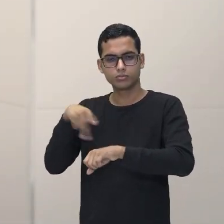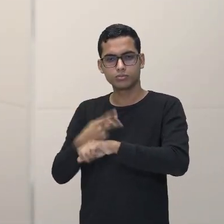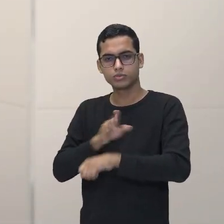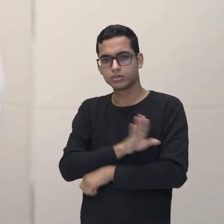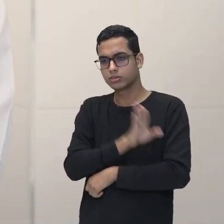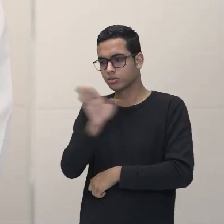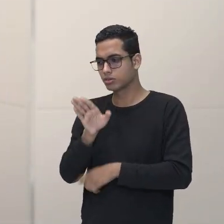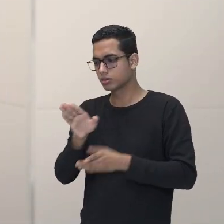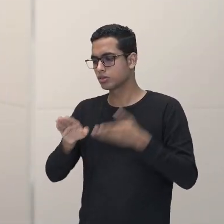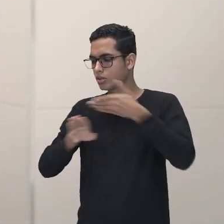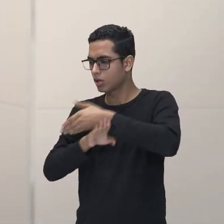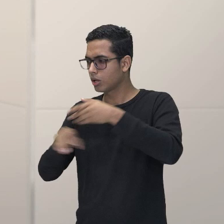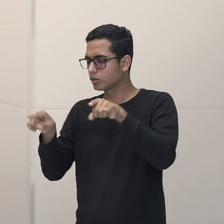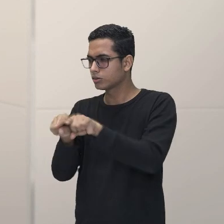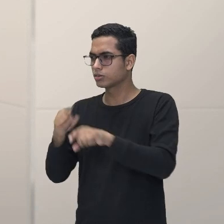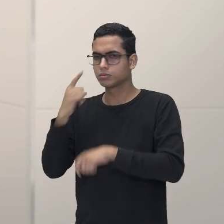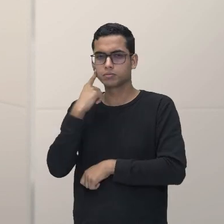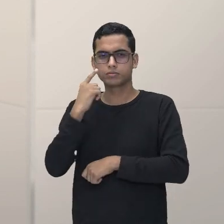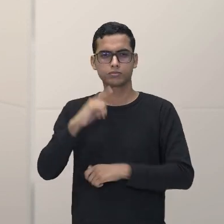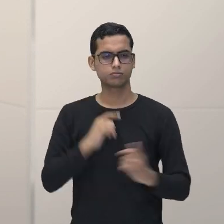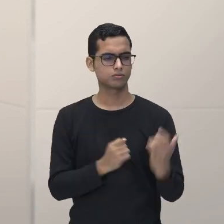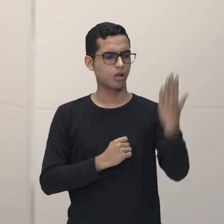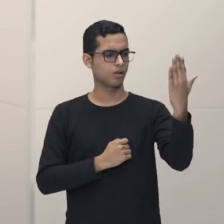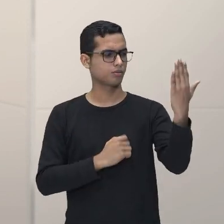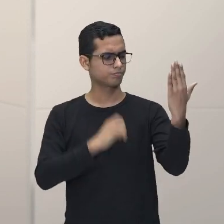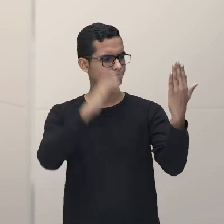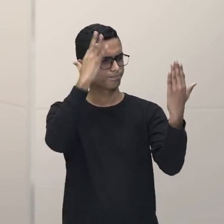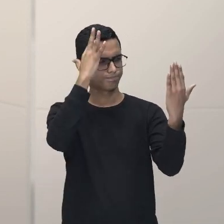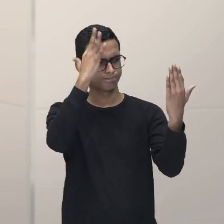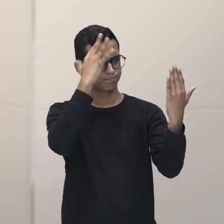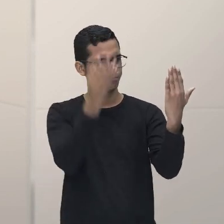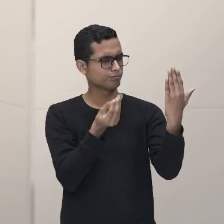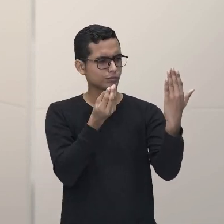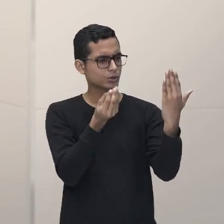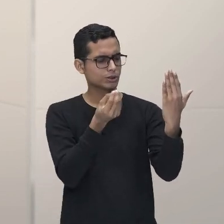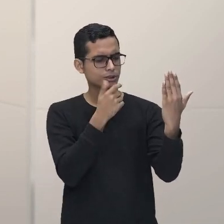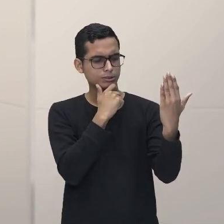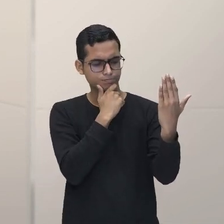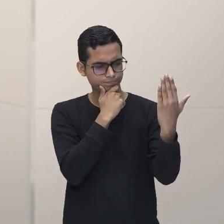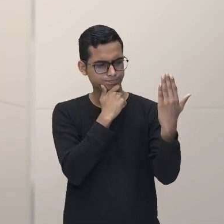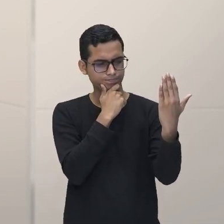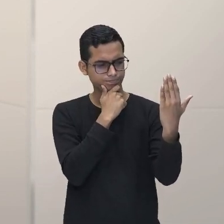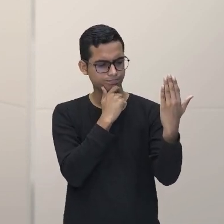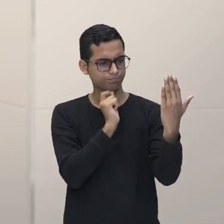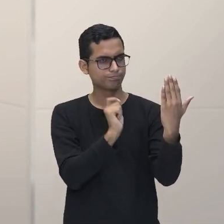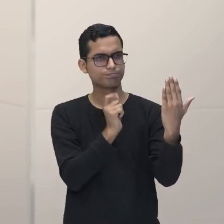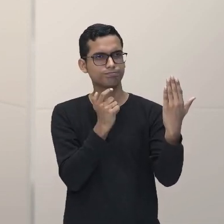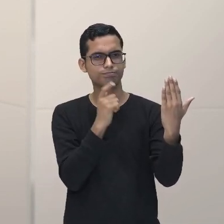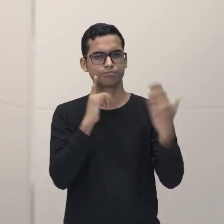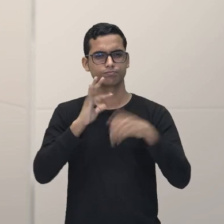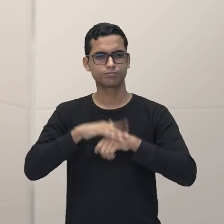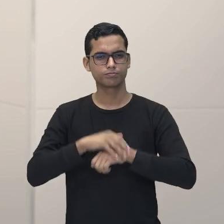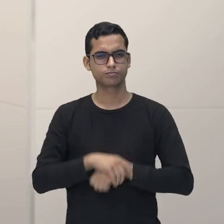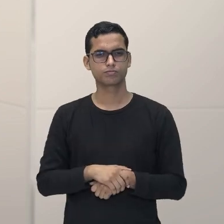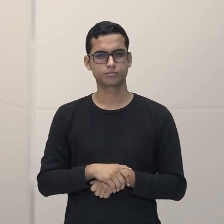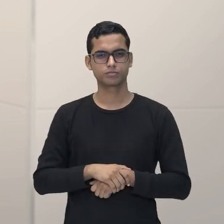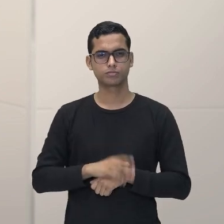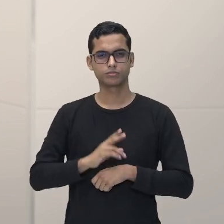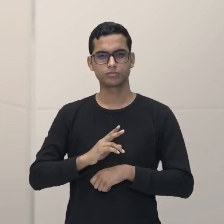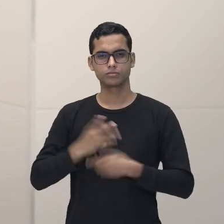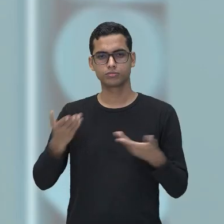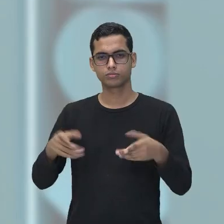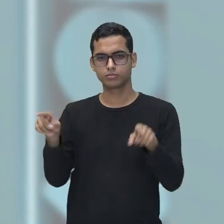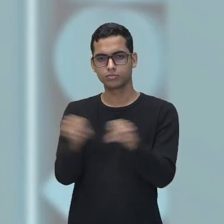espelho durante um longo minuto. O que será isto? Nessa noite o cego sonhou que estava